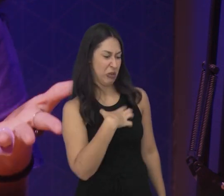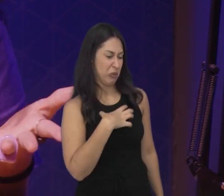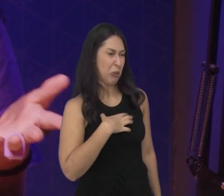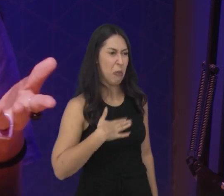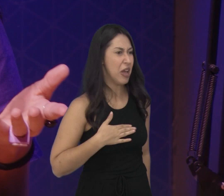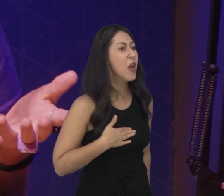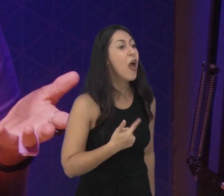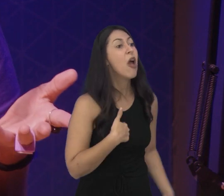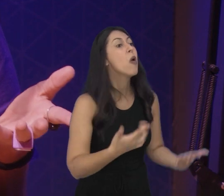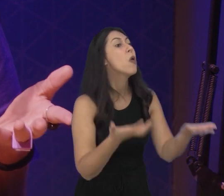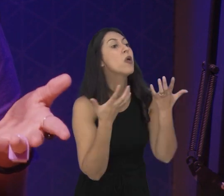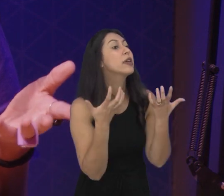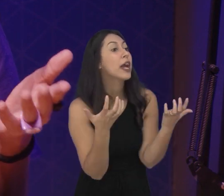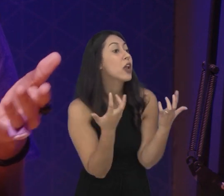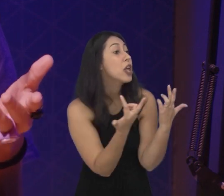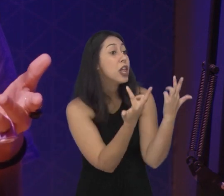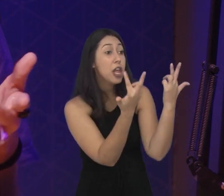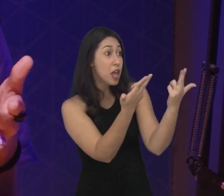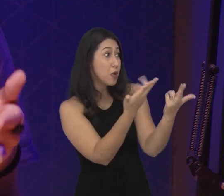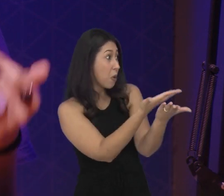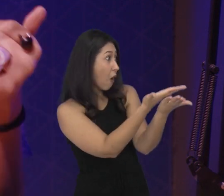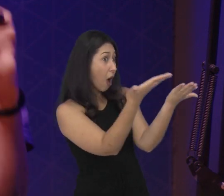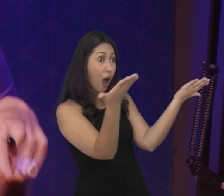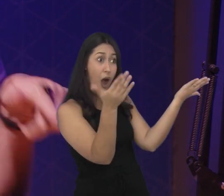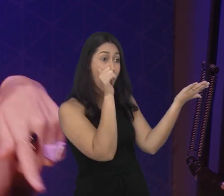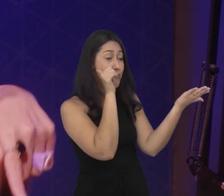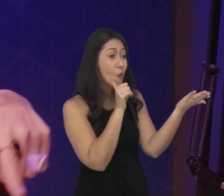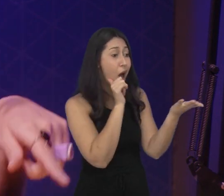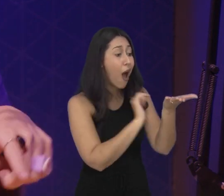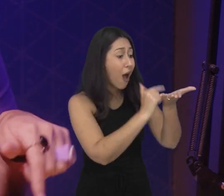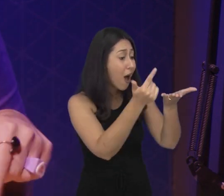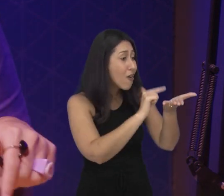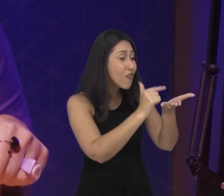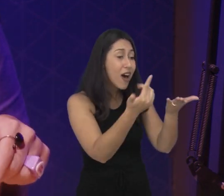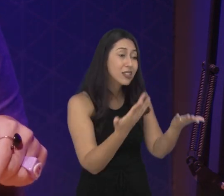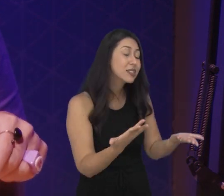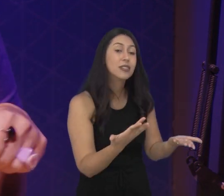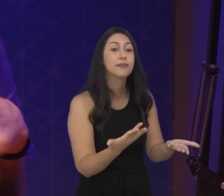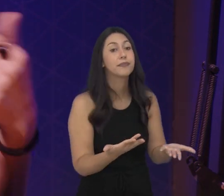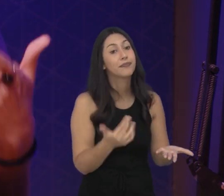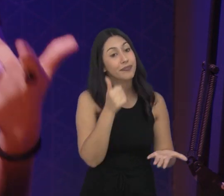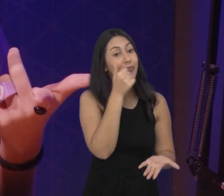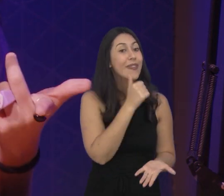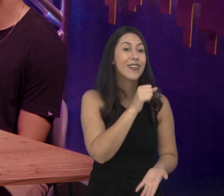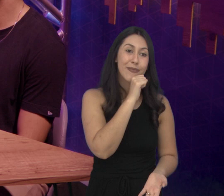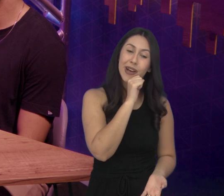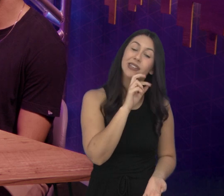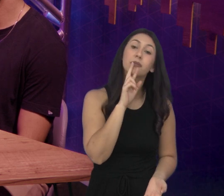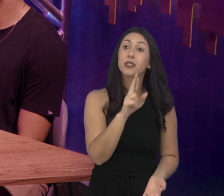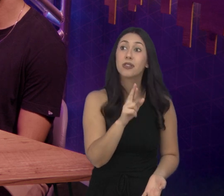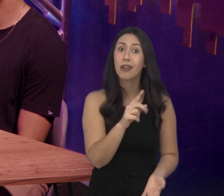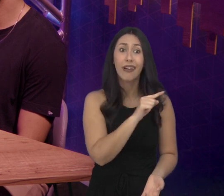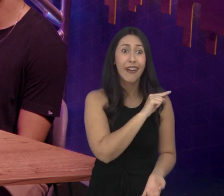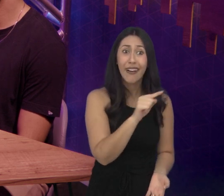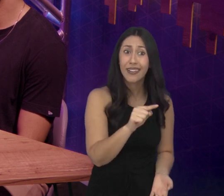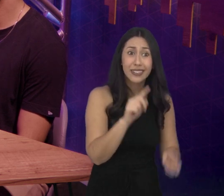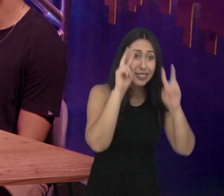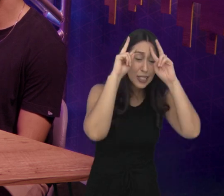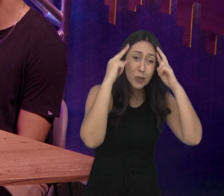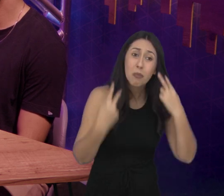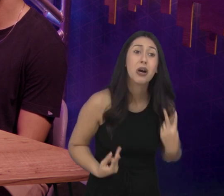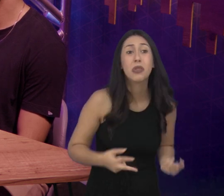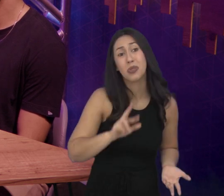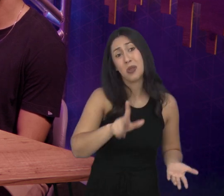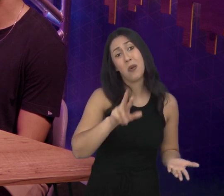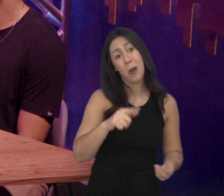quero ser bonita do meu próprio jeito, eu quero ser como essa gente, né, que é a gente da revista. Aí a mãe dela fala, elas não são